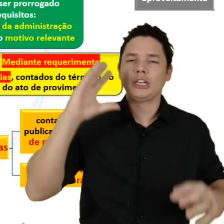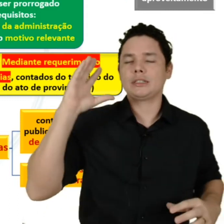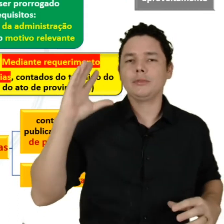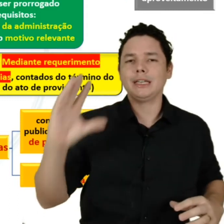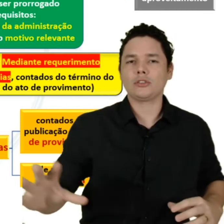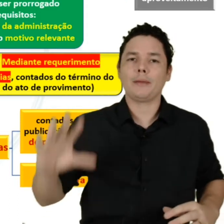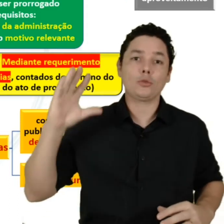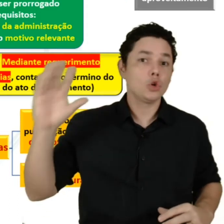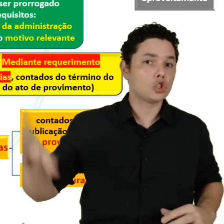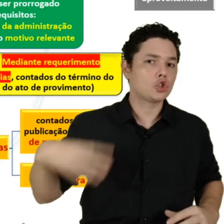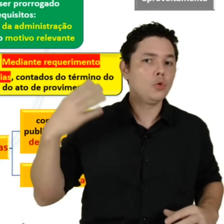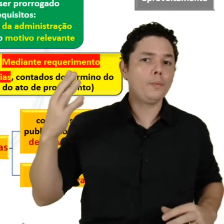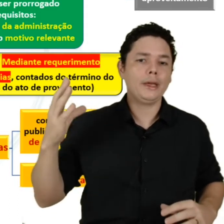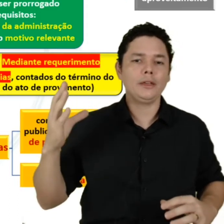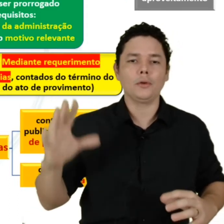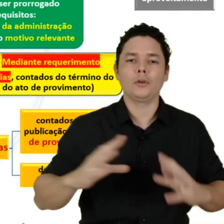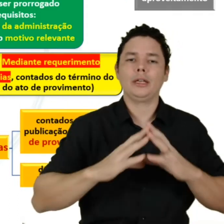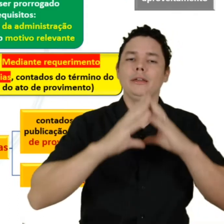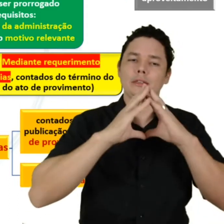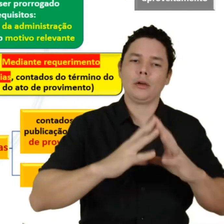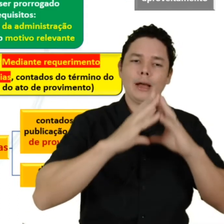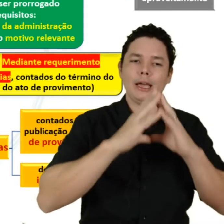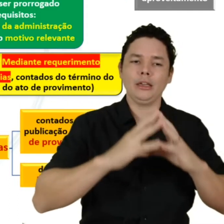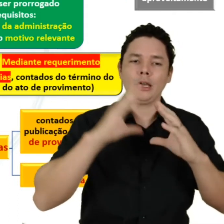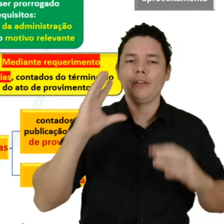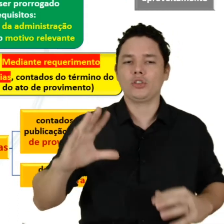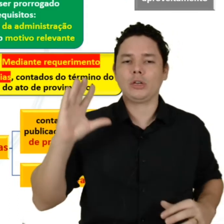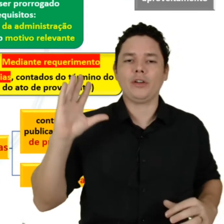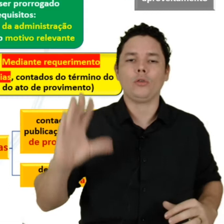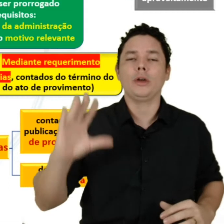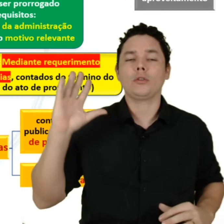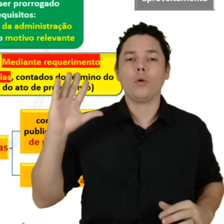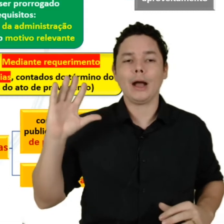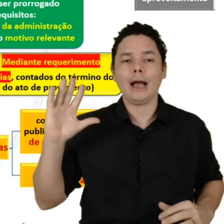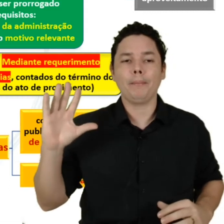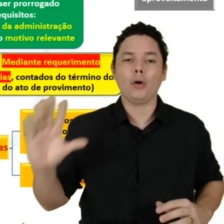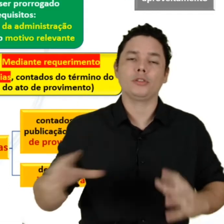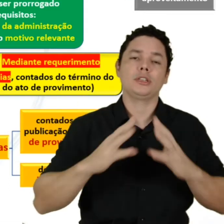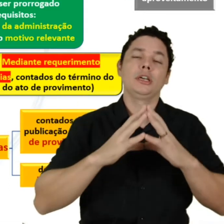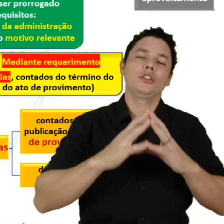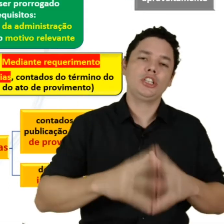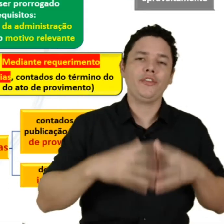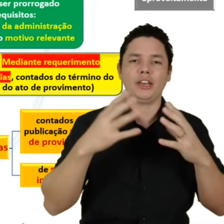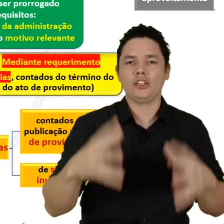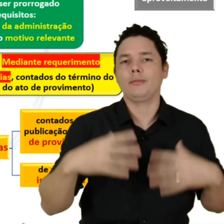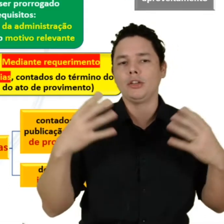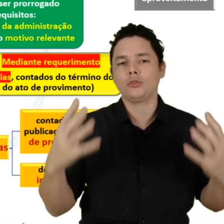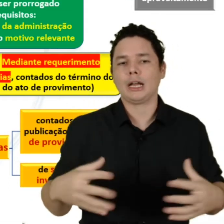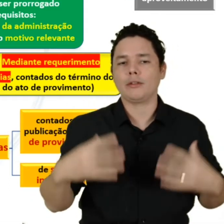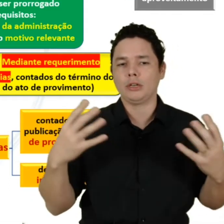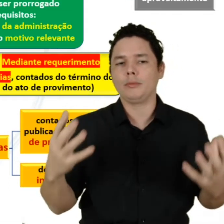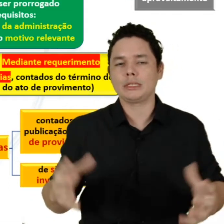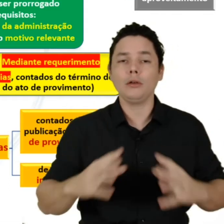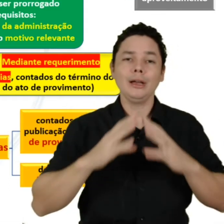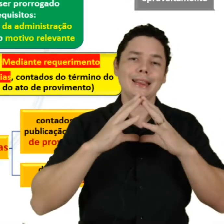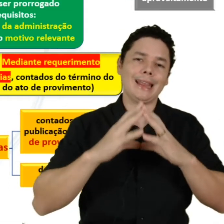de direção e assessoramento superior, né? Então, aí a investidura vai ocorrer com a posse. Diferentemente dos